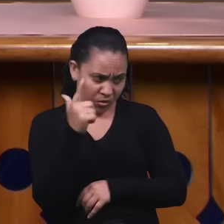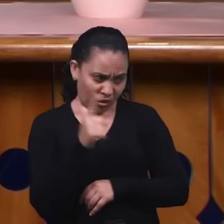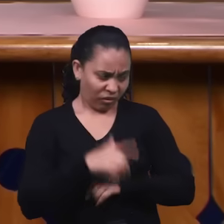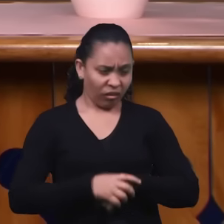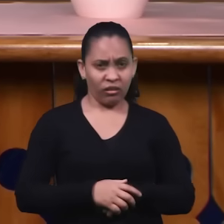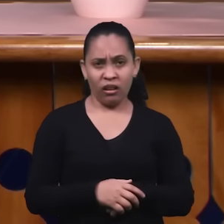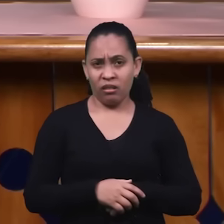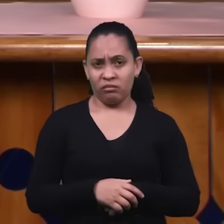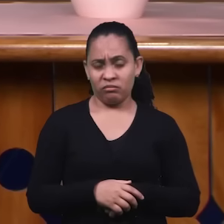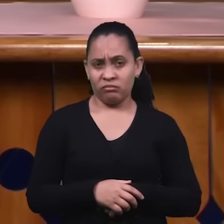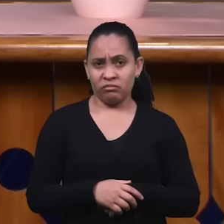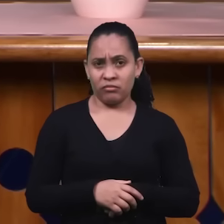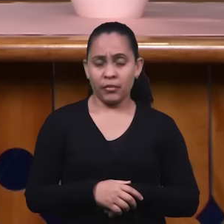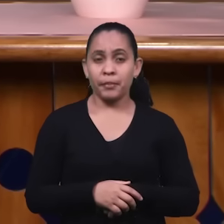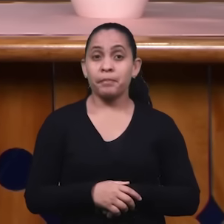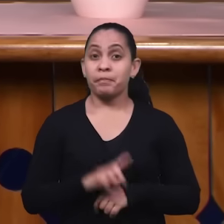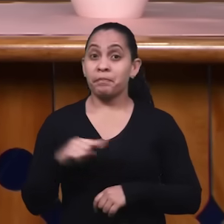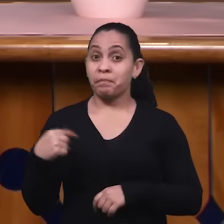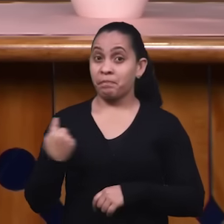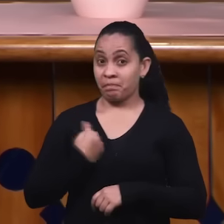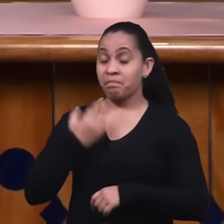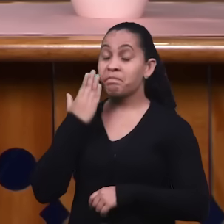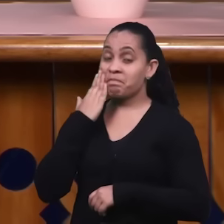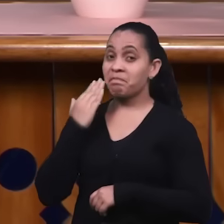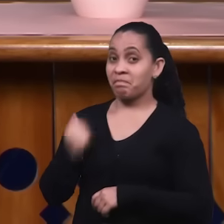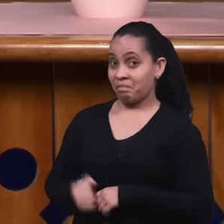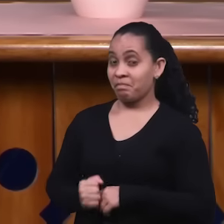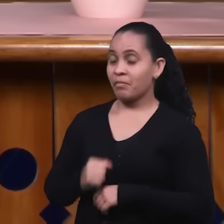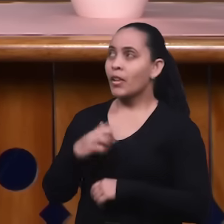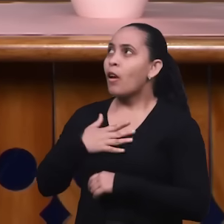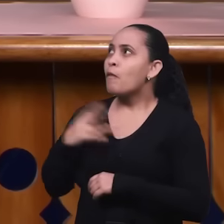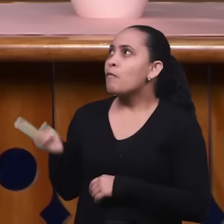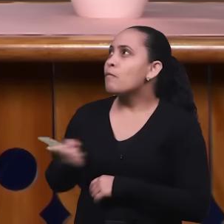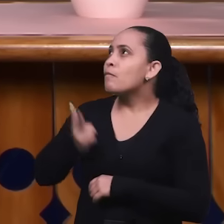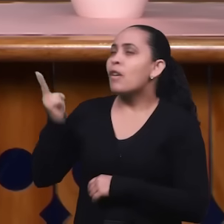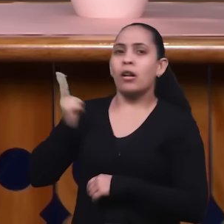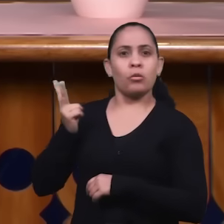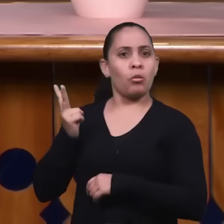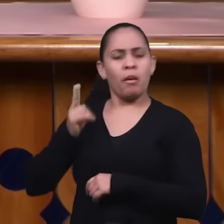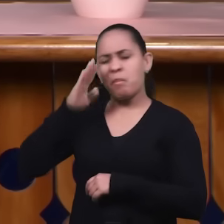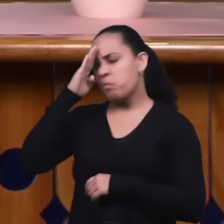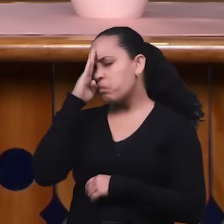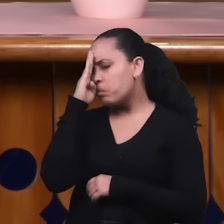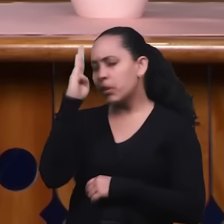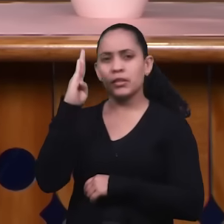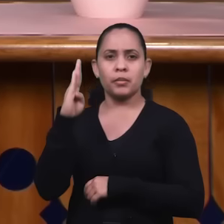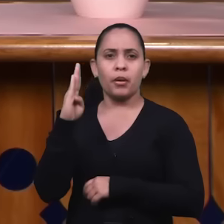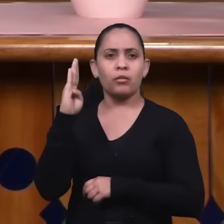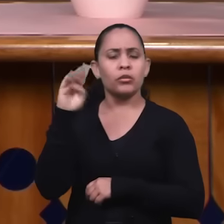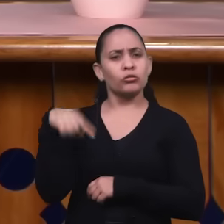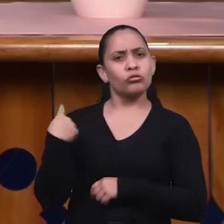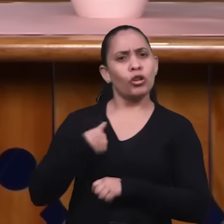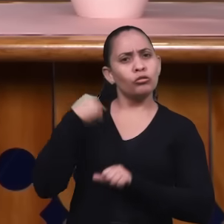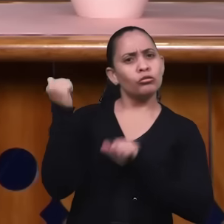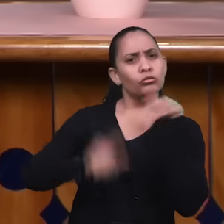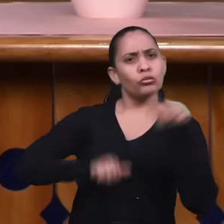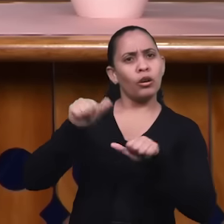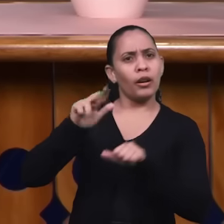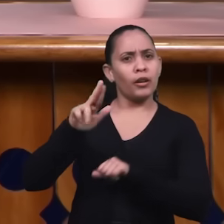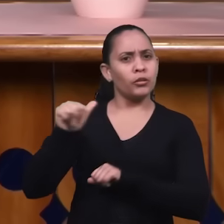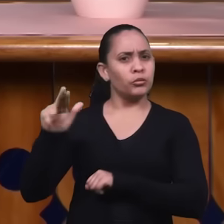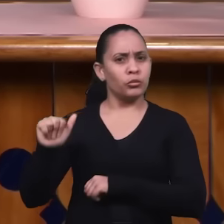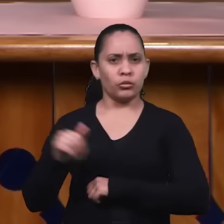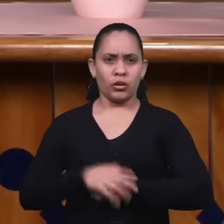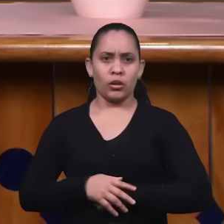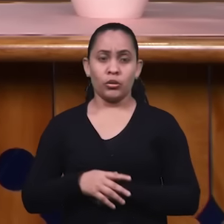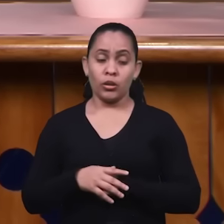A salvação, para nós, é aquilo que há de sublime, aquilo que não pode ser trocado por nenhum bem. Pelo contrário, tudo tem que